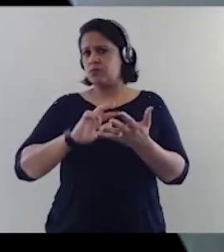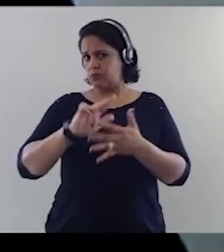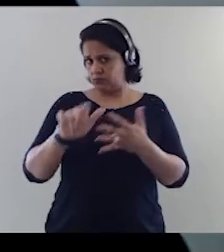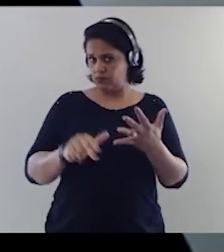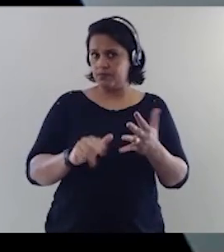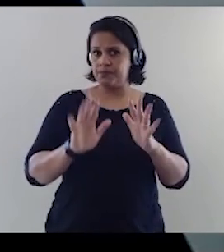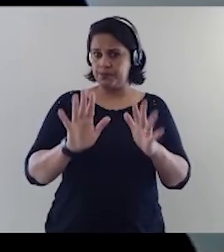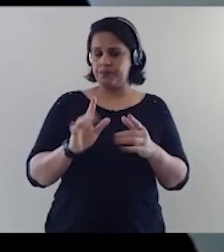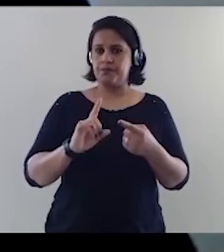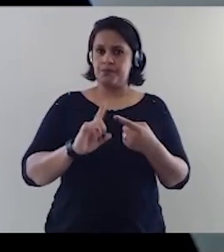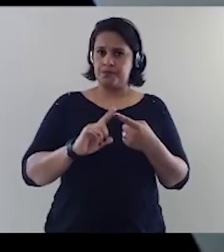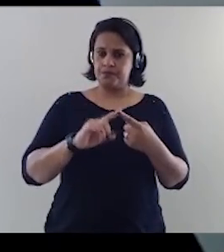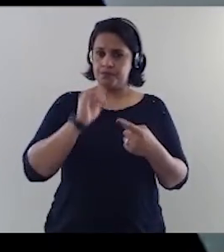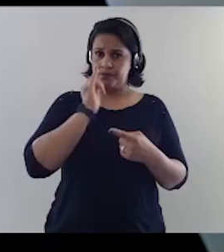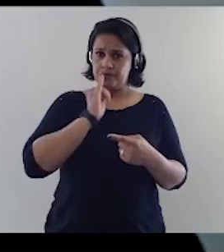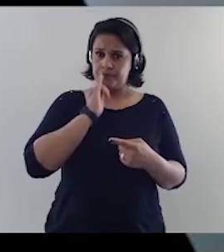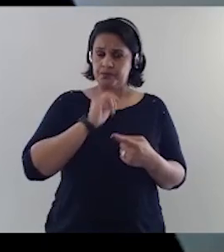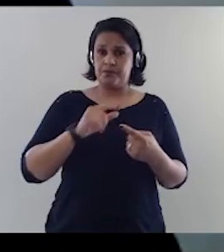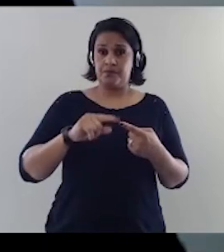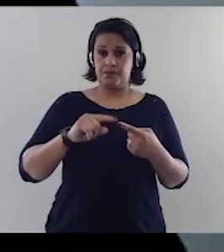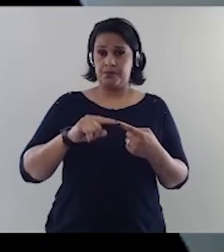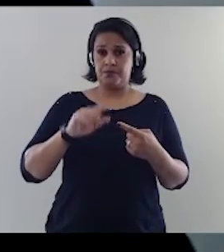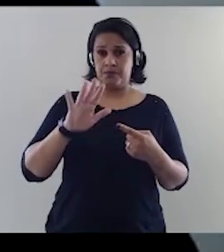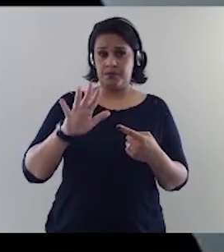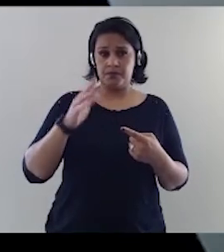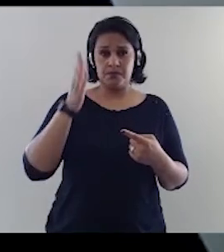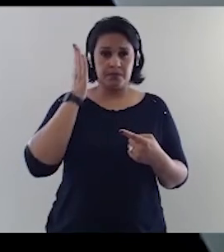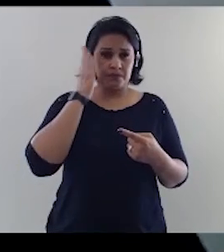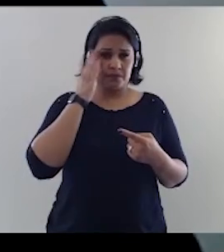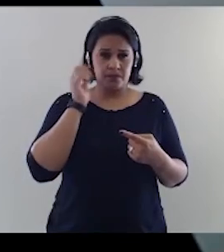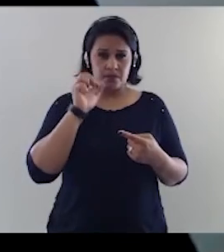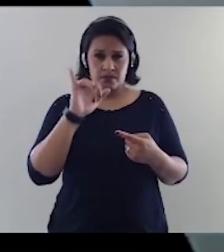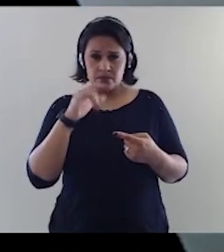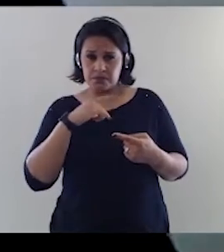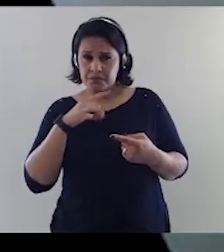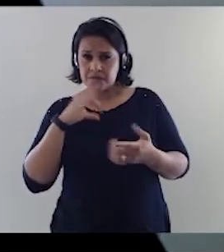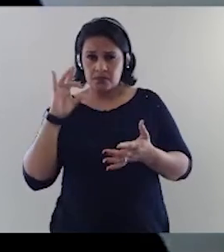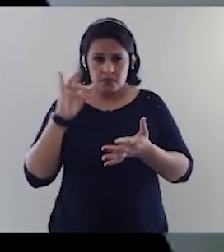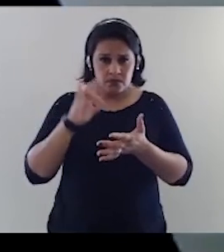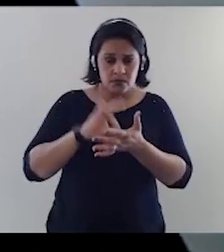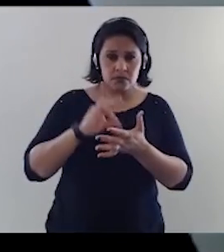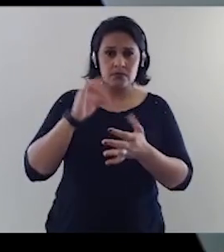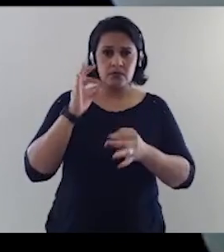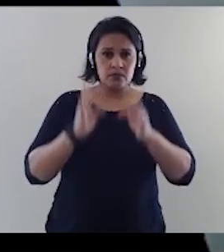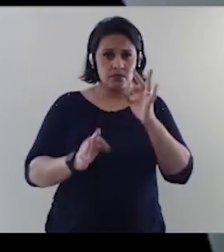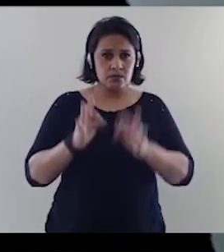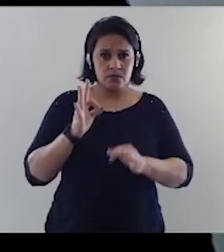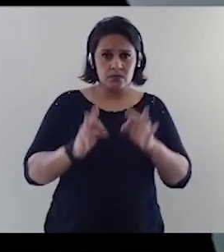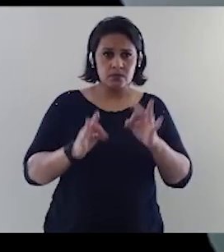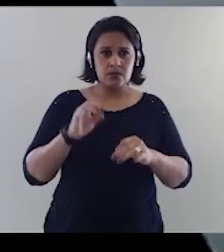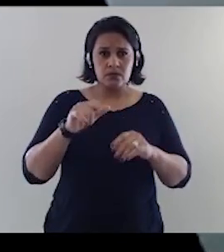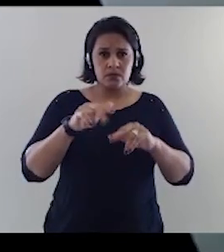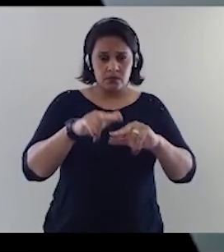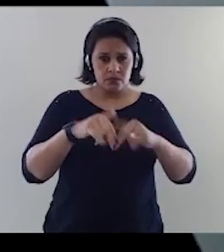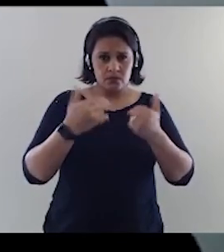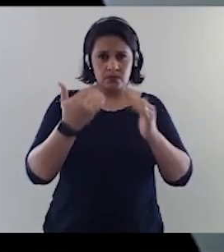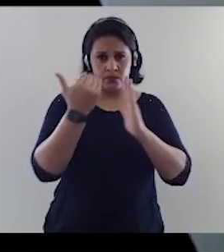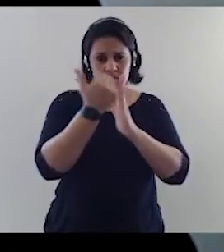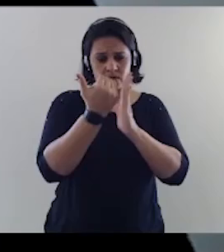primeiro é o da preterificação, ou possibilidade de cristalização do direito através de uma